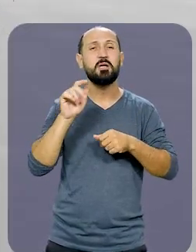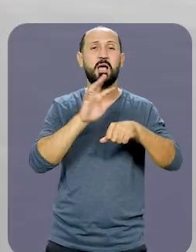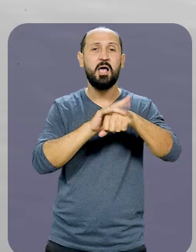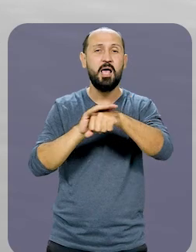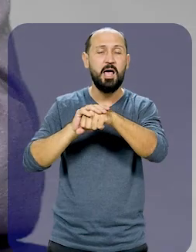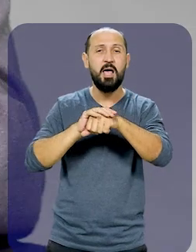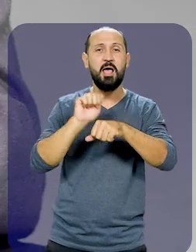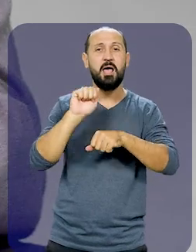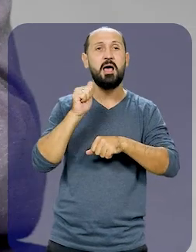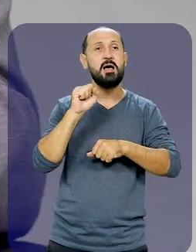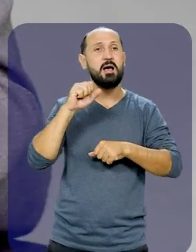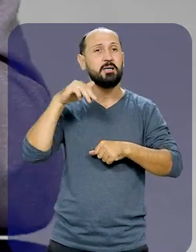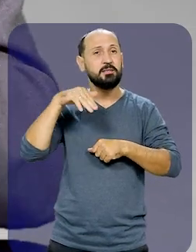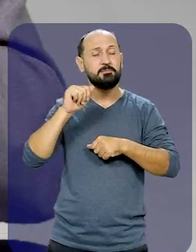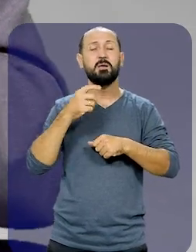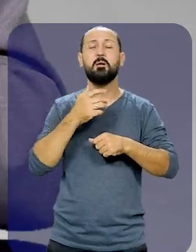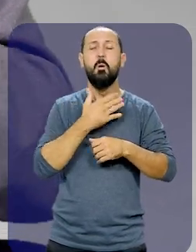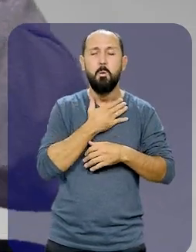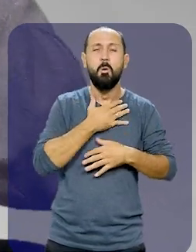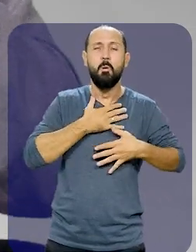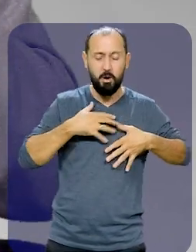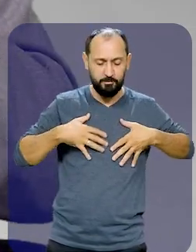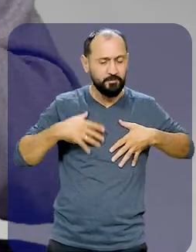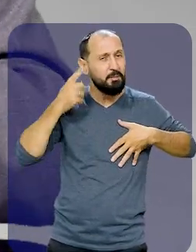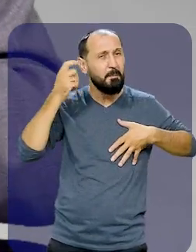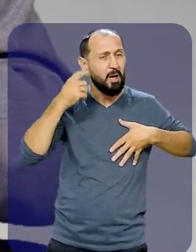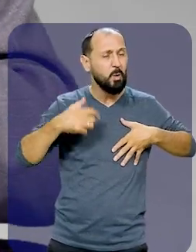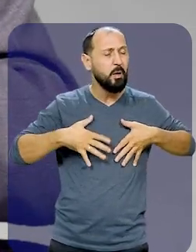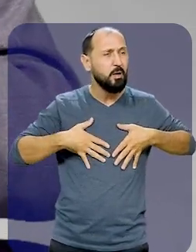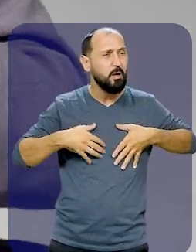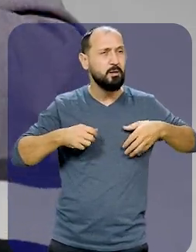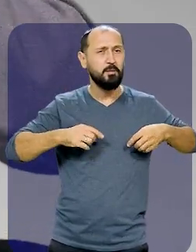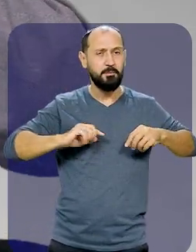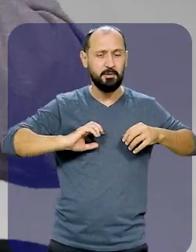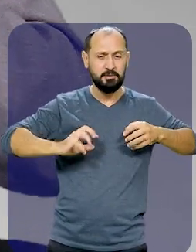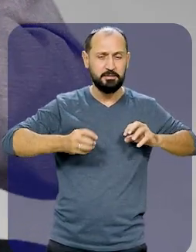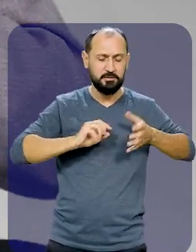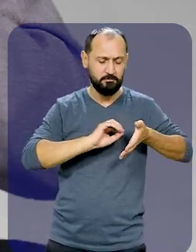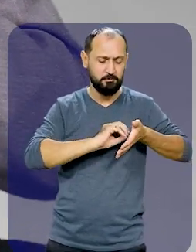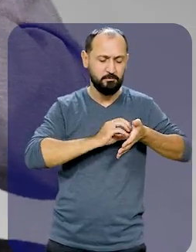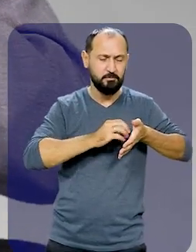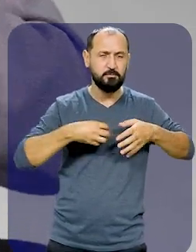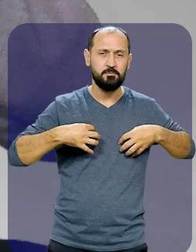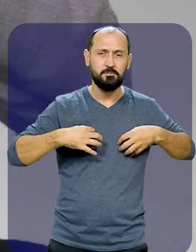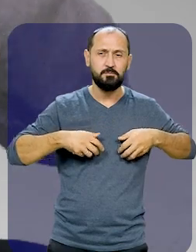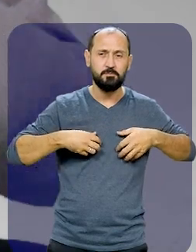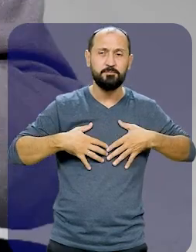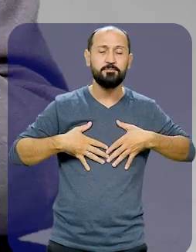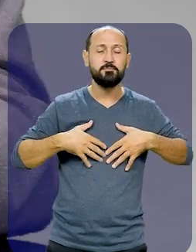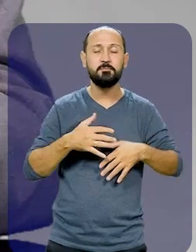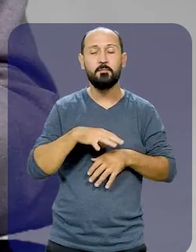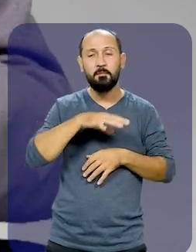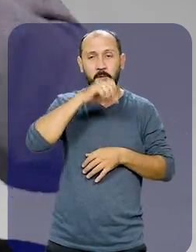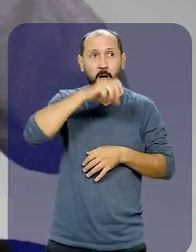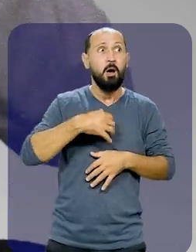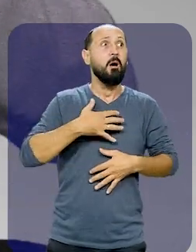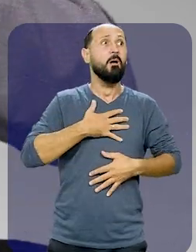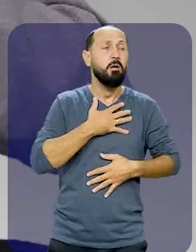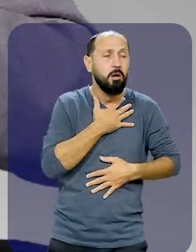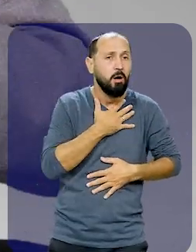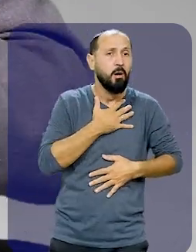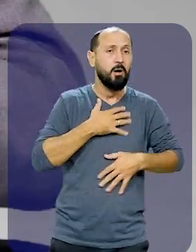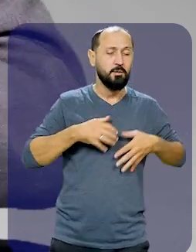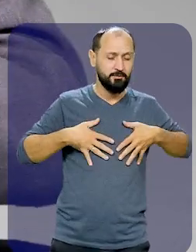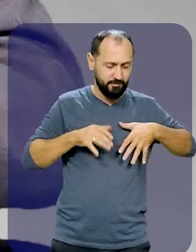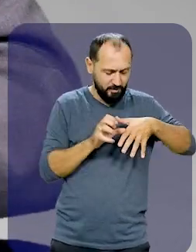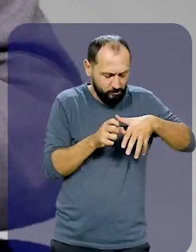doença é a asma brônquica, que é a tosse, o chiado no peito, uma opressão, né? Falta de ar. Os